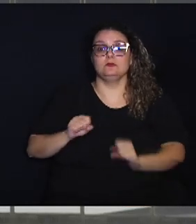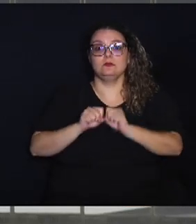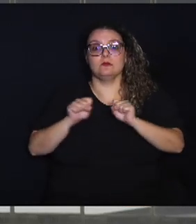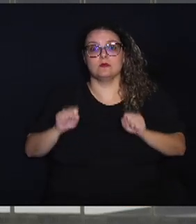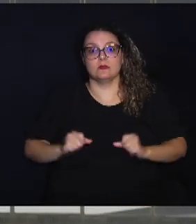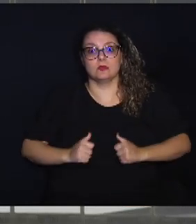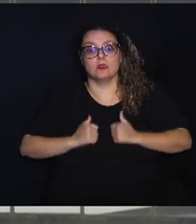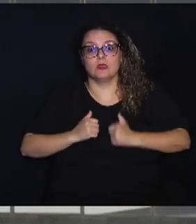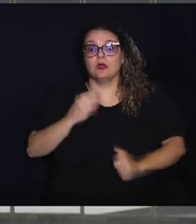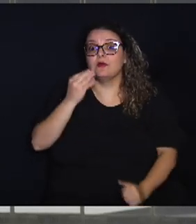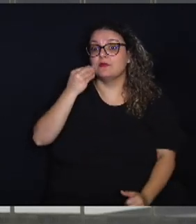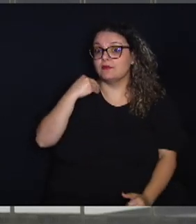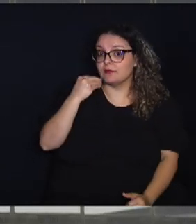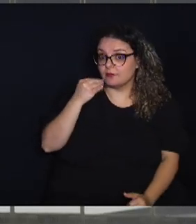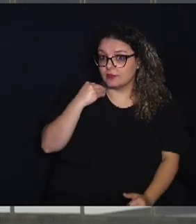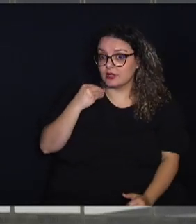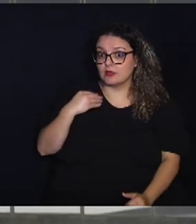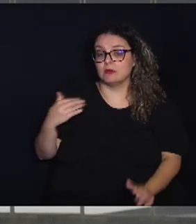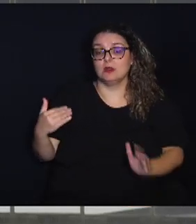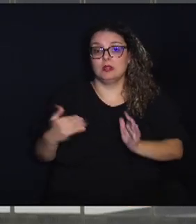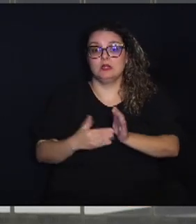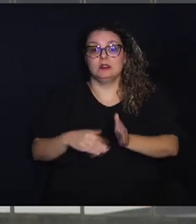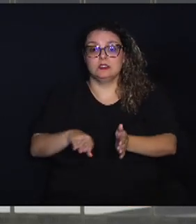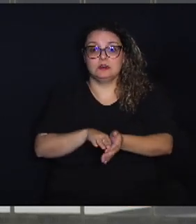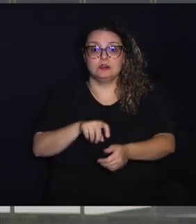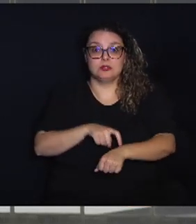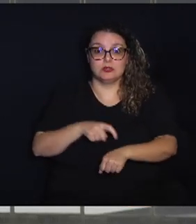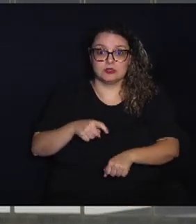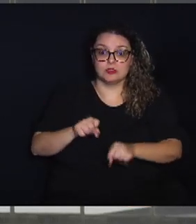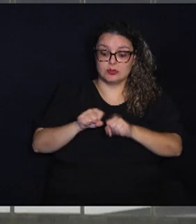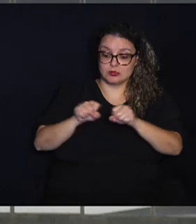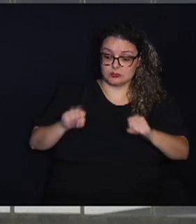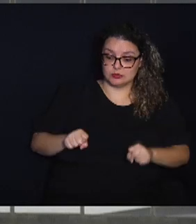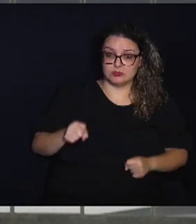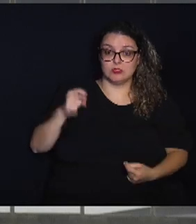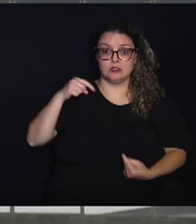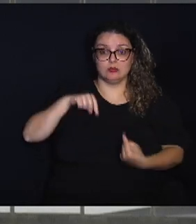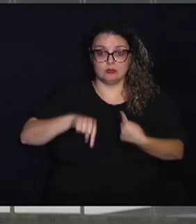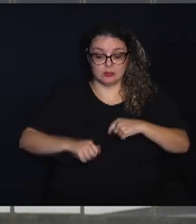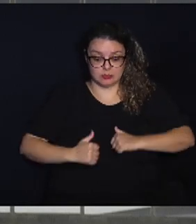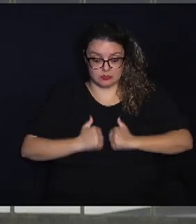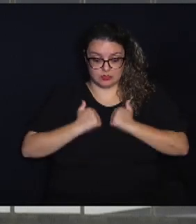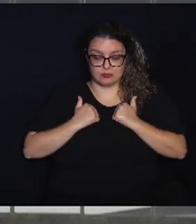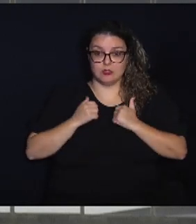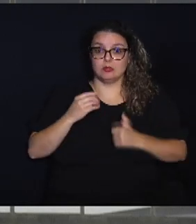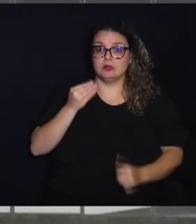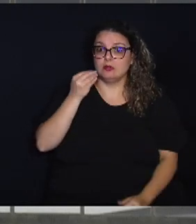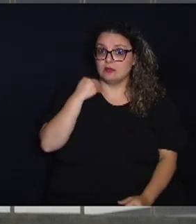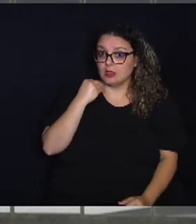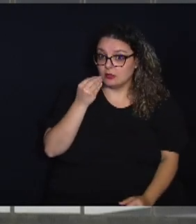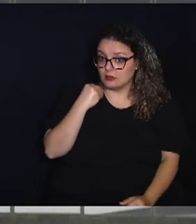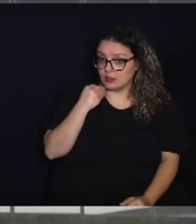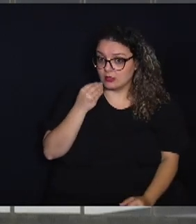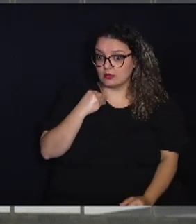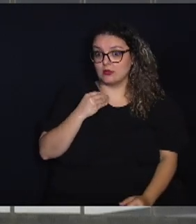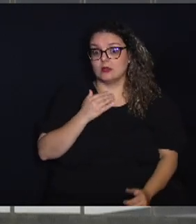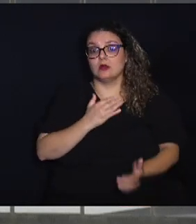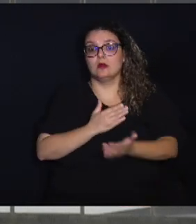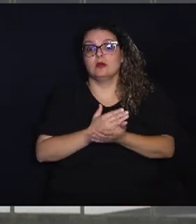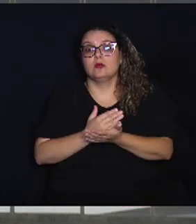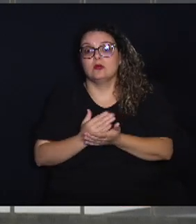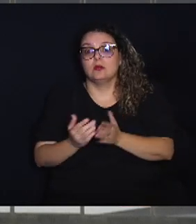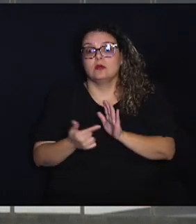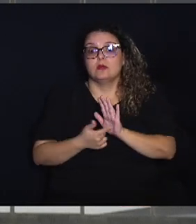imunológico enfraquecido, até que chega um dia que o sistema imunológico está tão fraco, que ela começa a